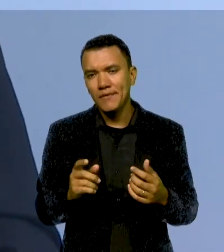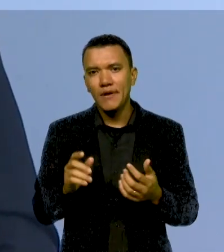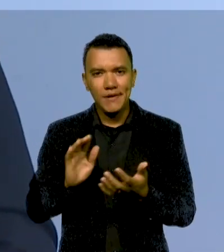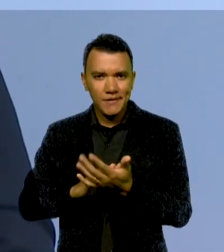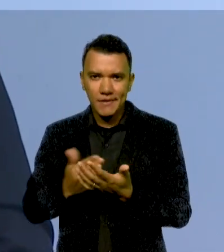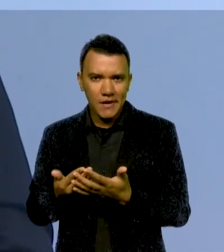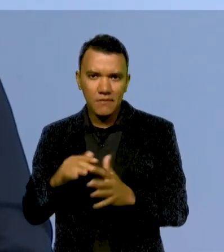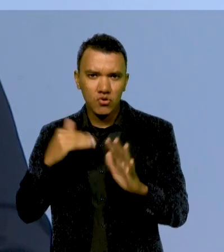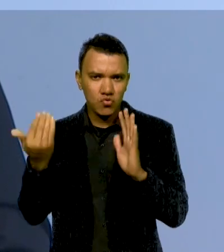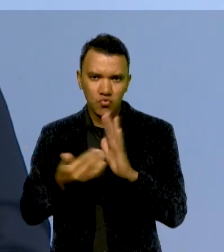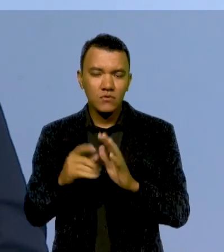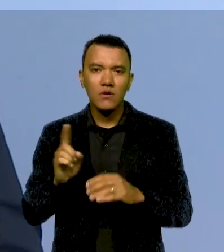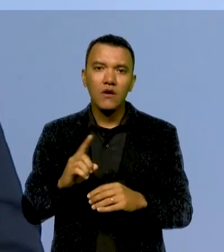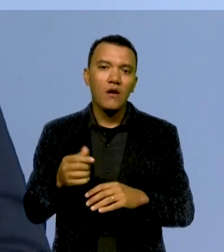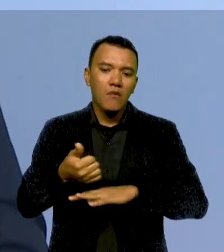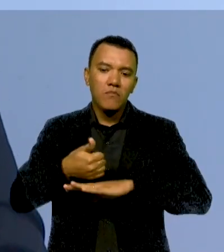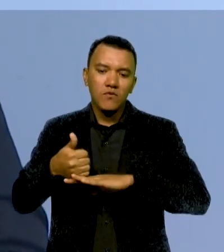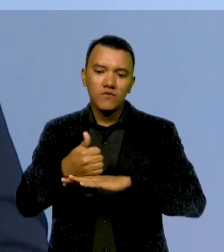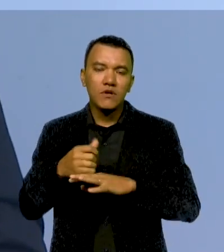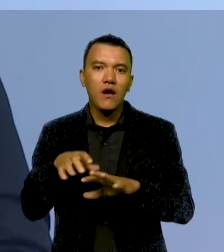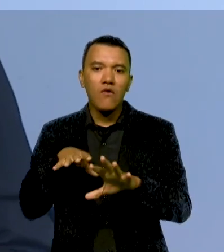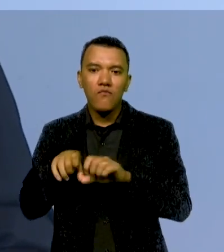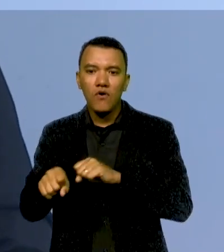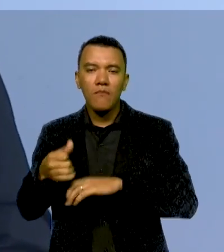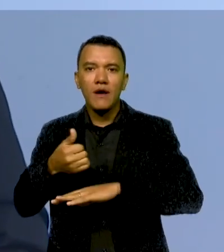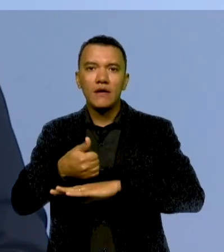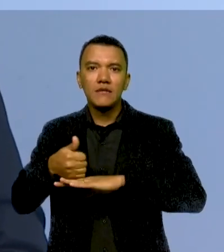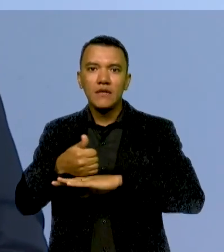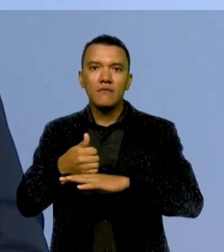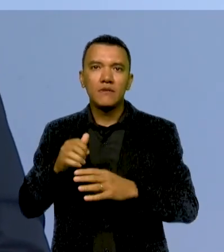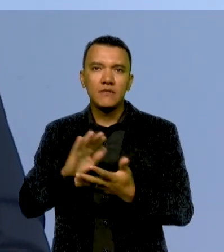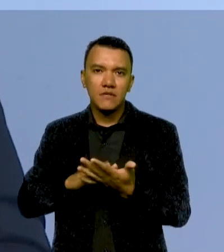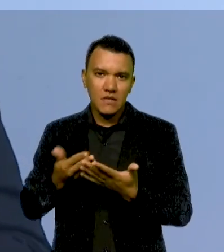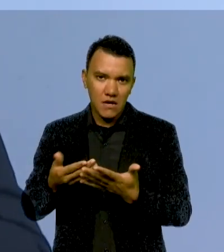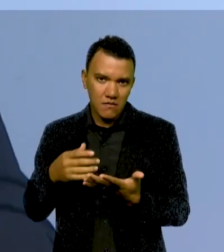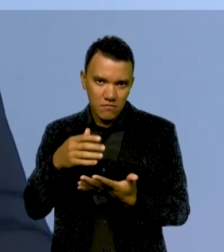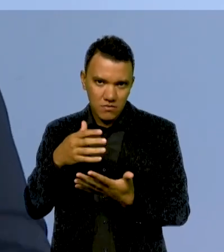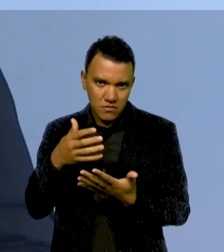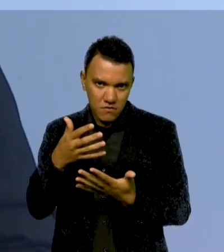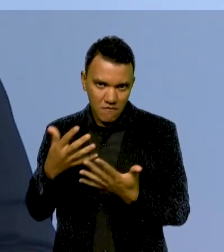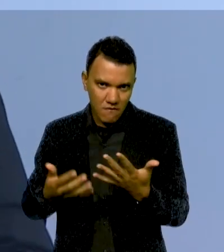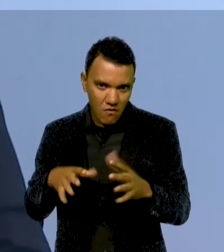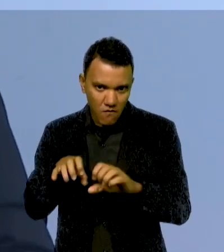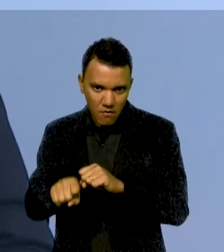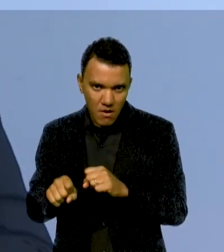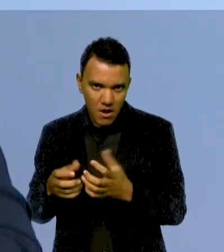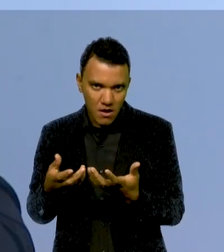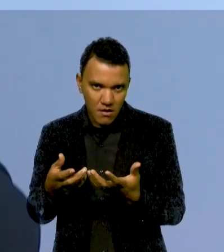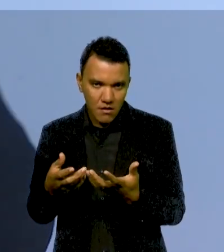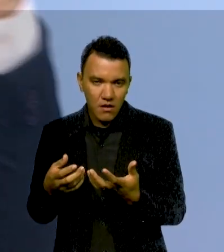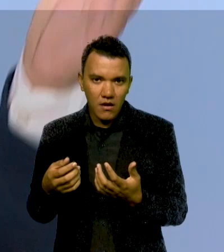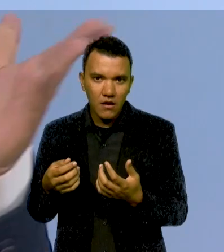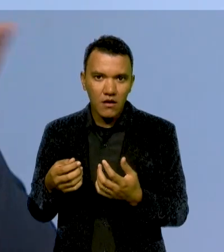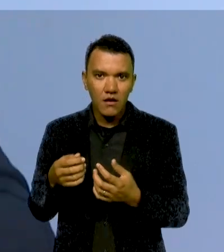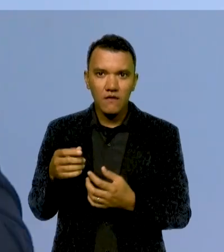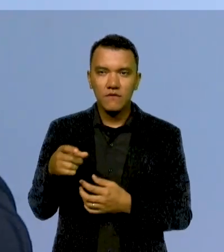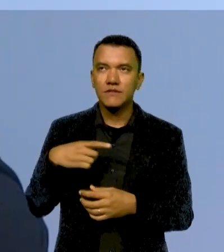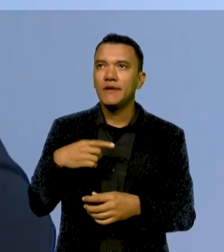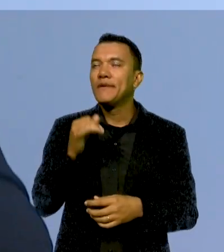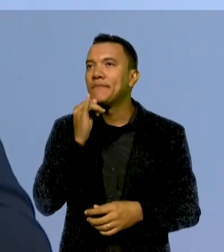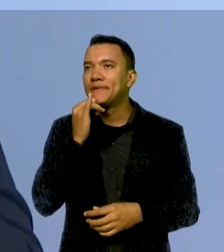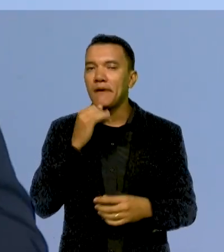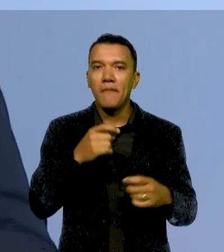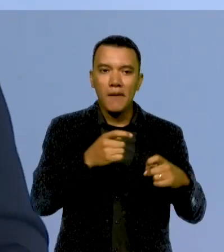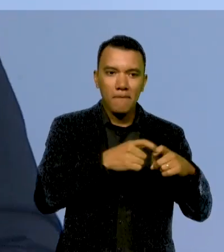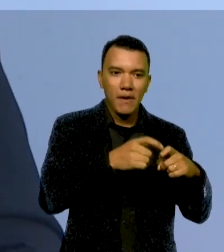profissão como outra qualquer. Não é porque você se formou como intérprete que você vai ser intérprete. Ou vai ser um bom intérprete. Não é porque você se formou como médico que você vai